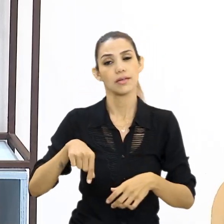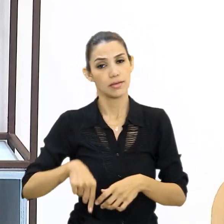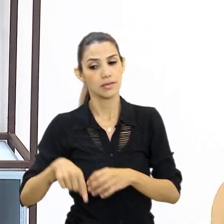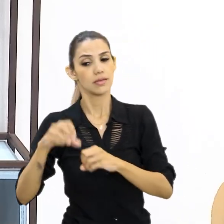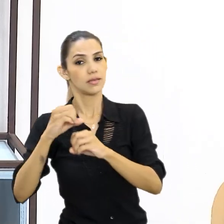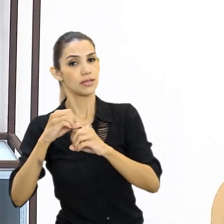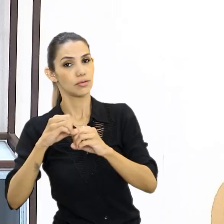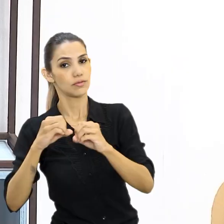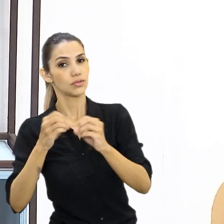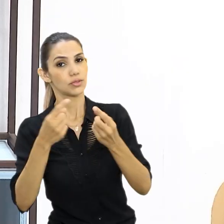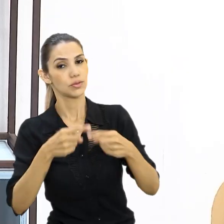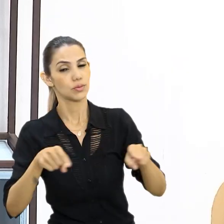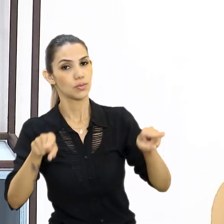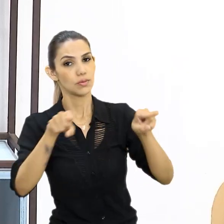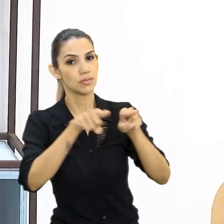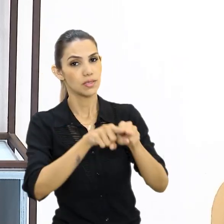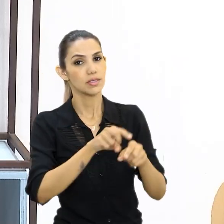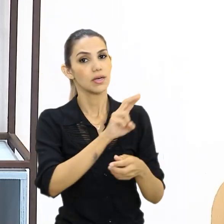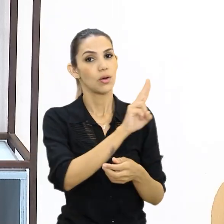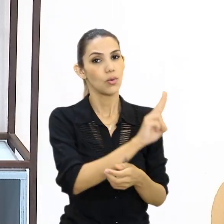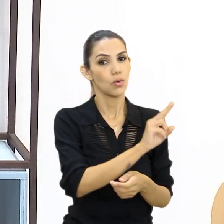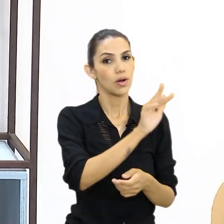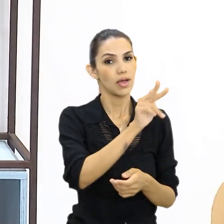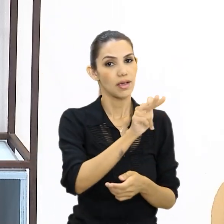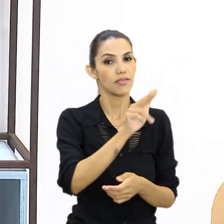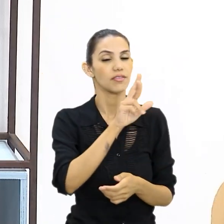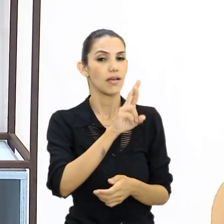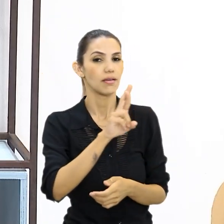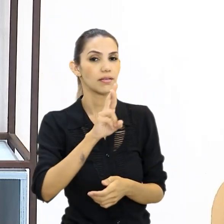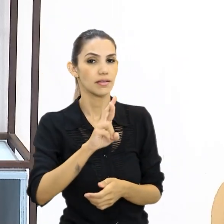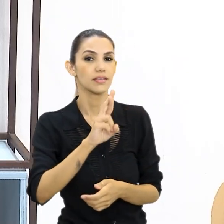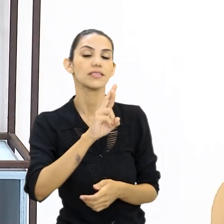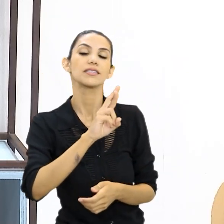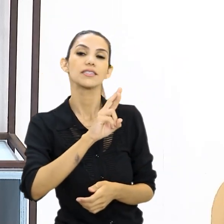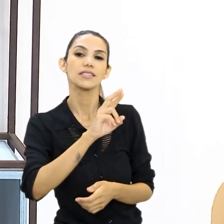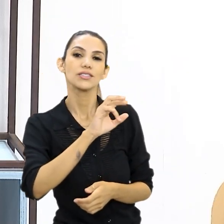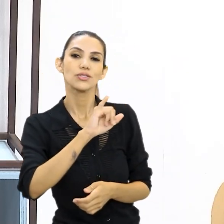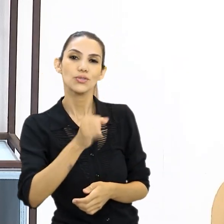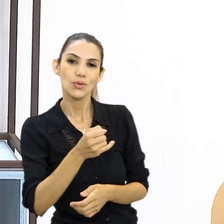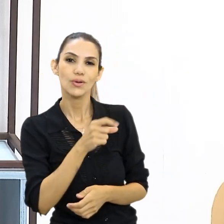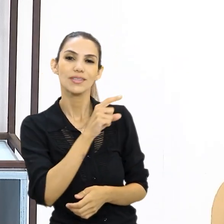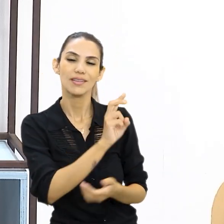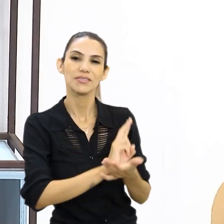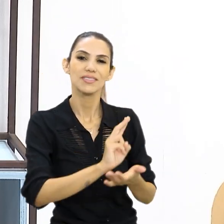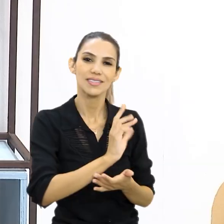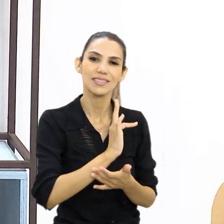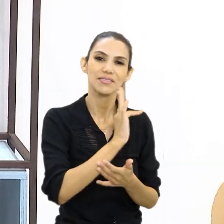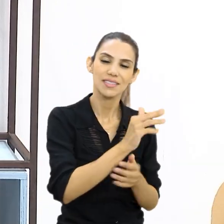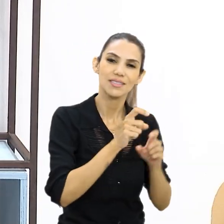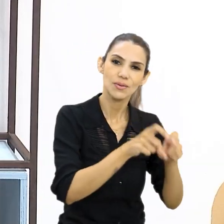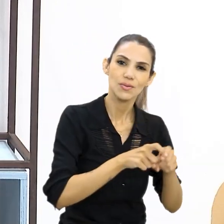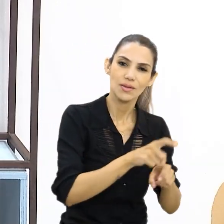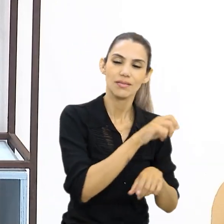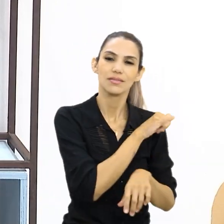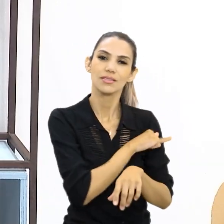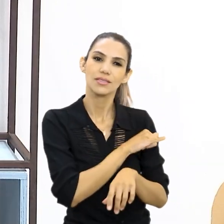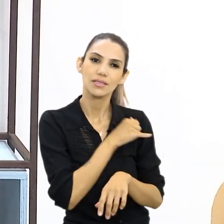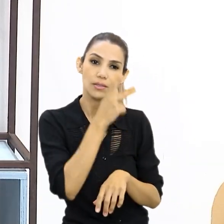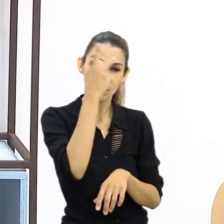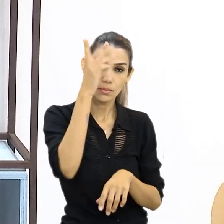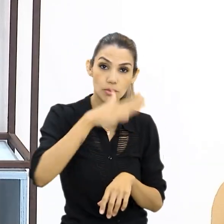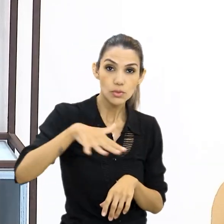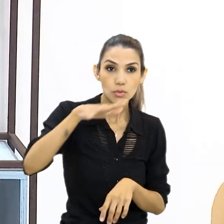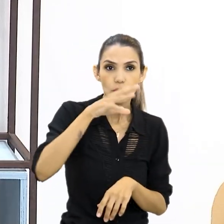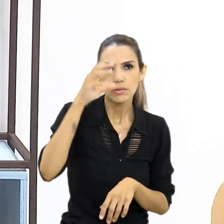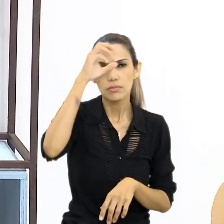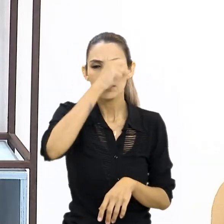a UFG e a UFR-RJ, Universidade Federal Rural do Rio de Janeiro, para conscientizar a população sobre o